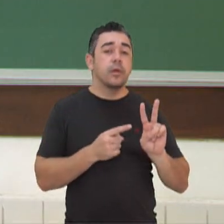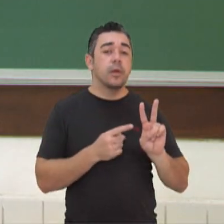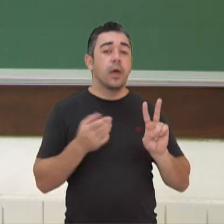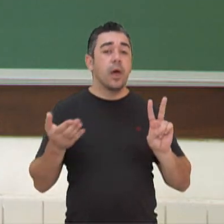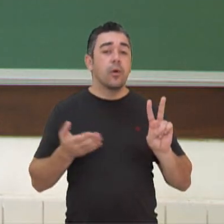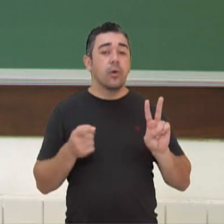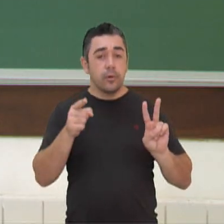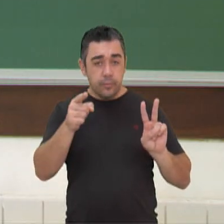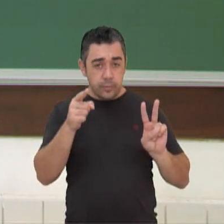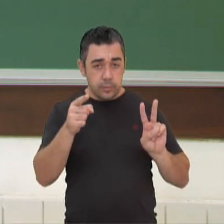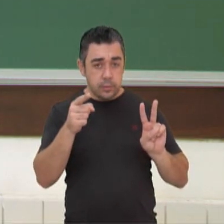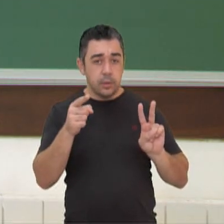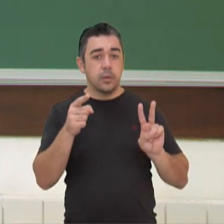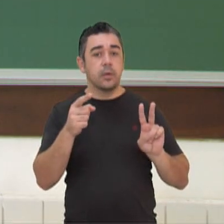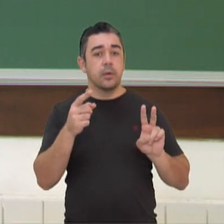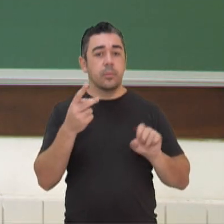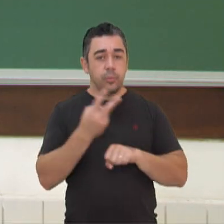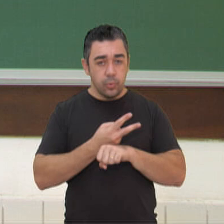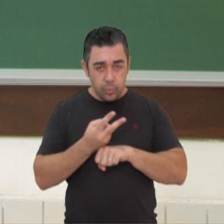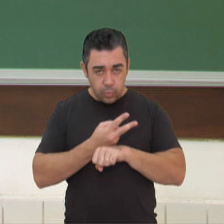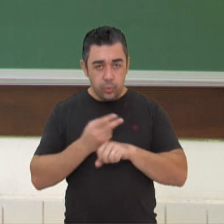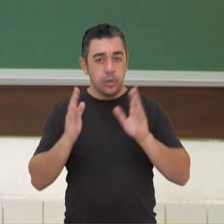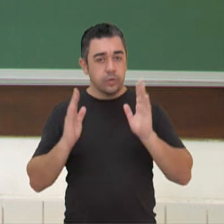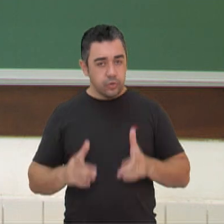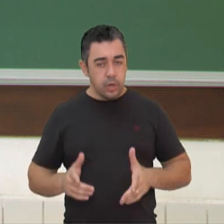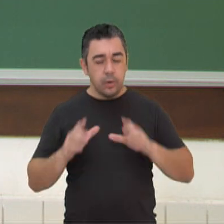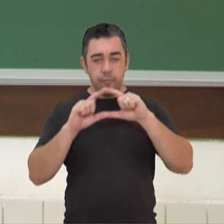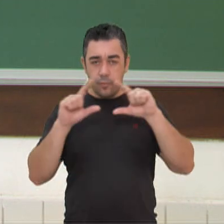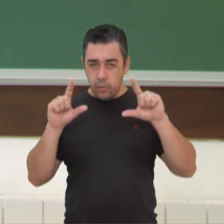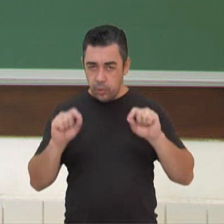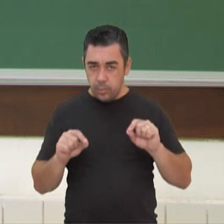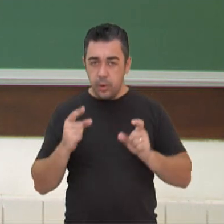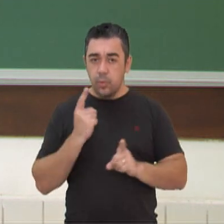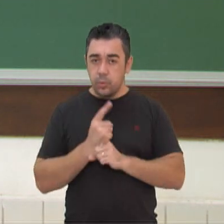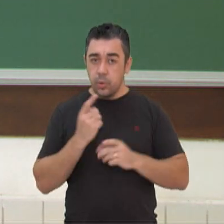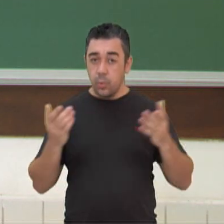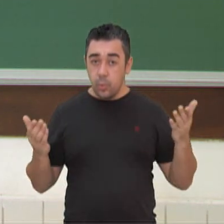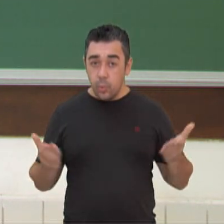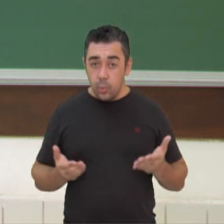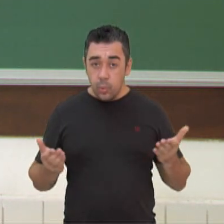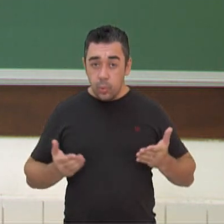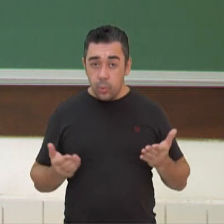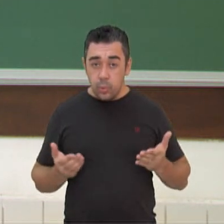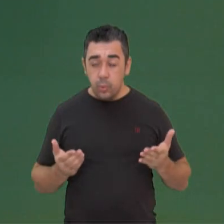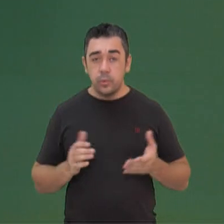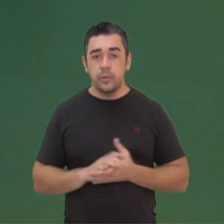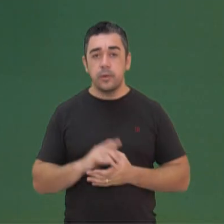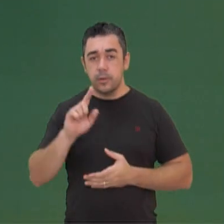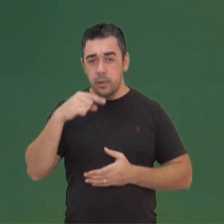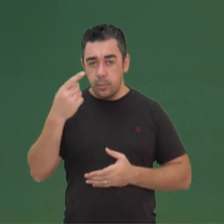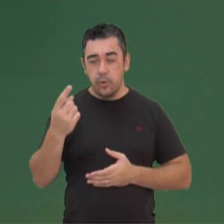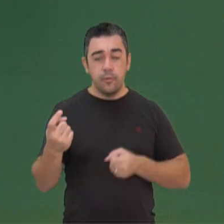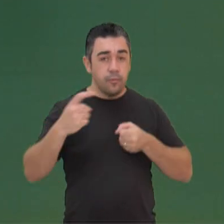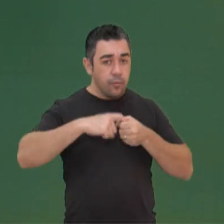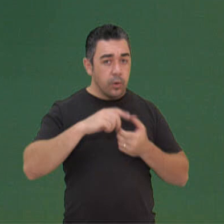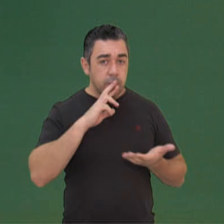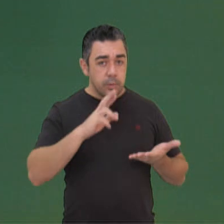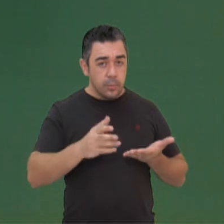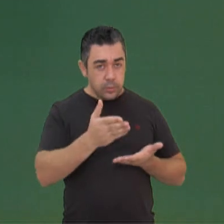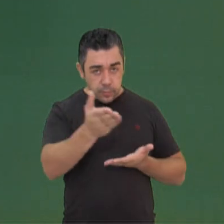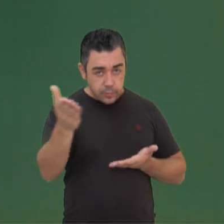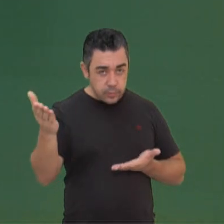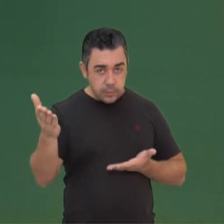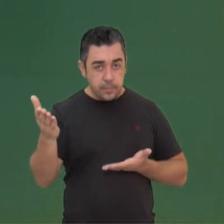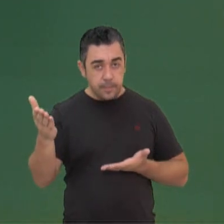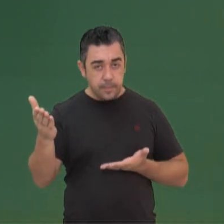agora a equação correspondente, que já foi passado na aula de hoje, tá? E aí, em seguida, eu já volto aqui respondendo com